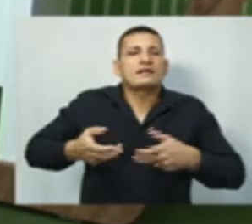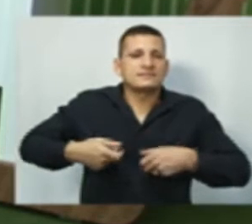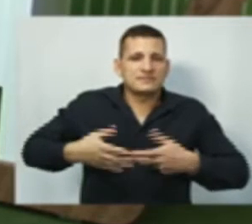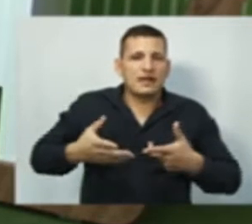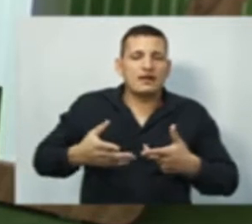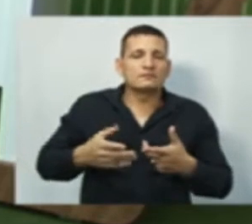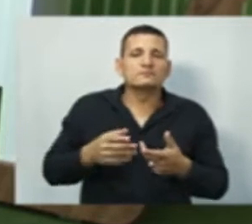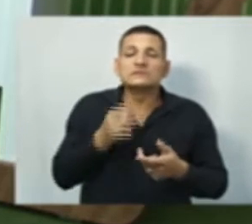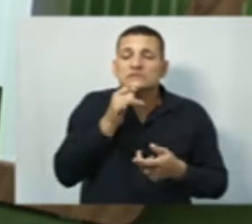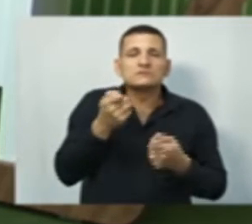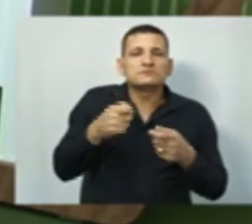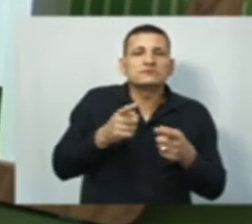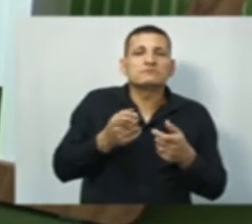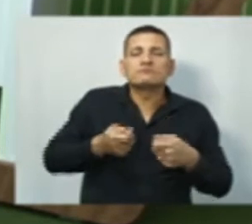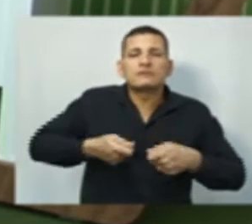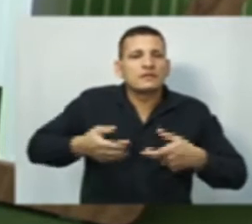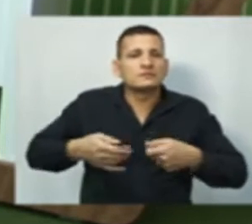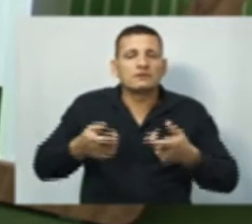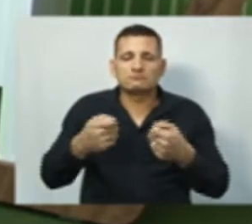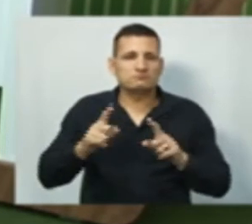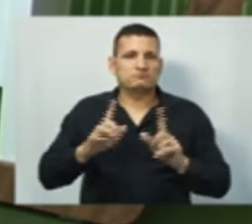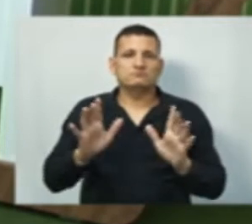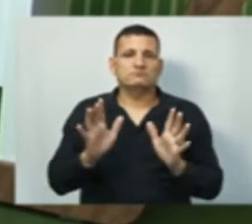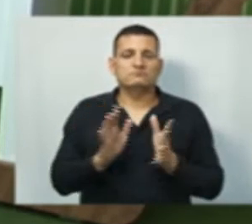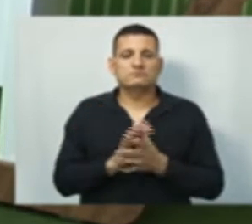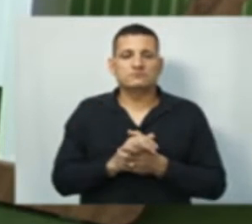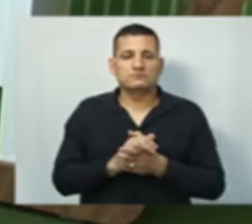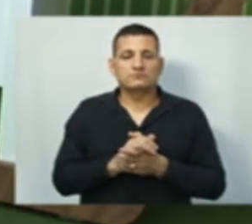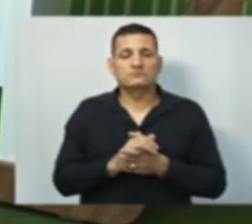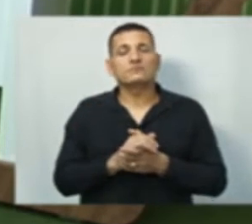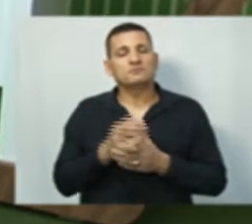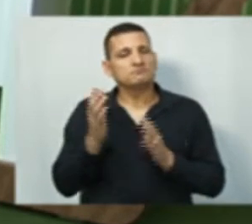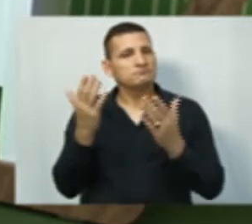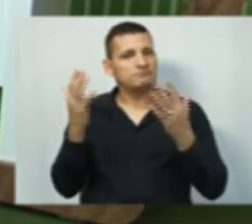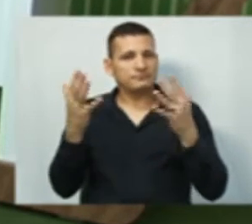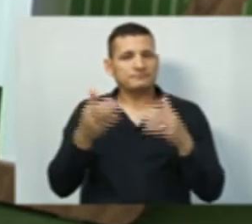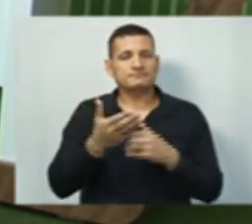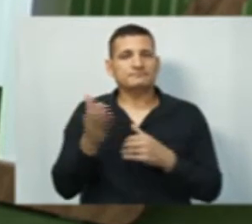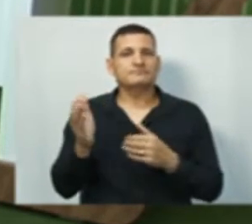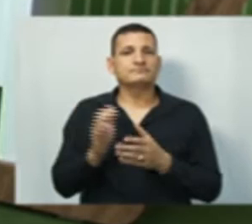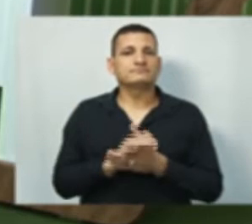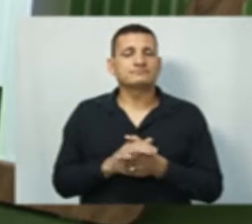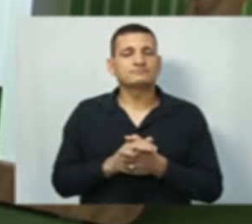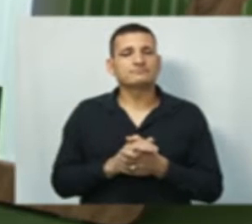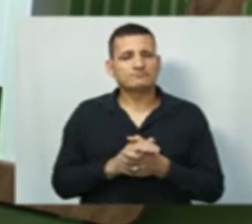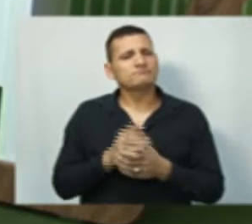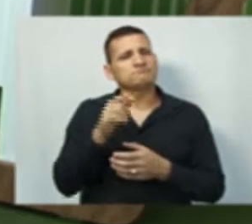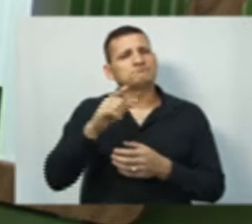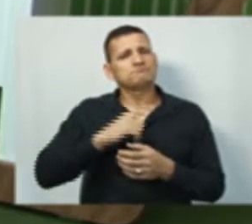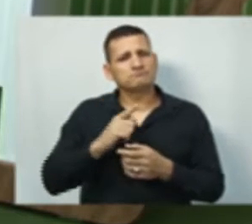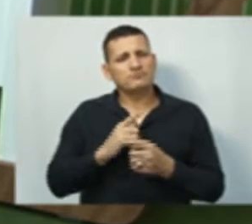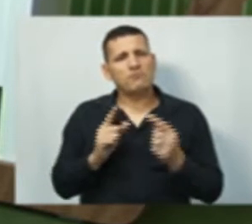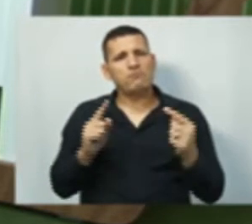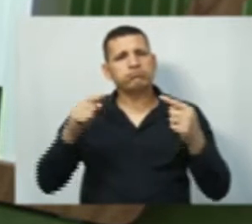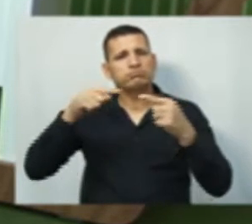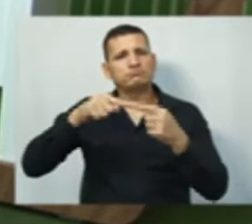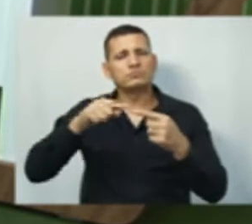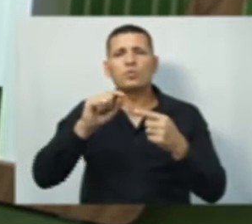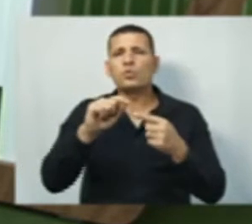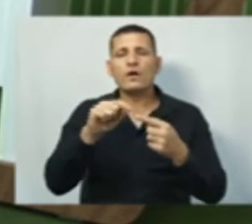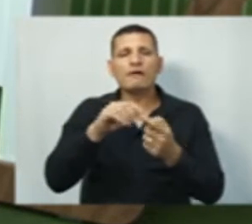Isso, consumir menos, não gastar sem necessidade. Pessoal, parabéns pela participação. Eu acho que isso já tem um link do que poderia ser